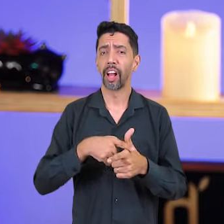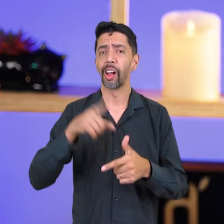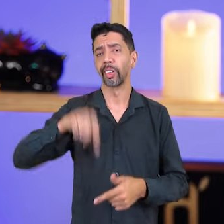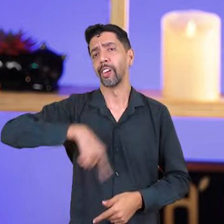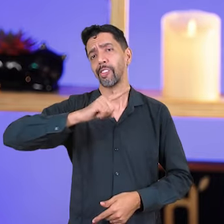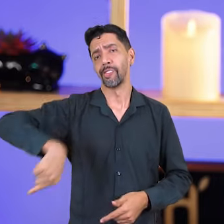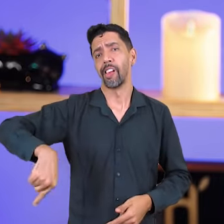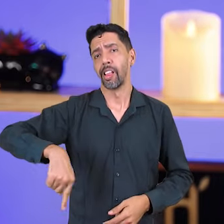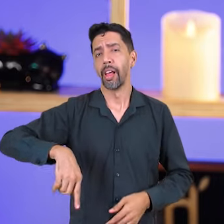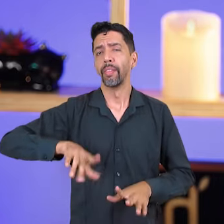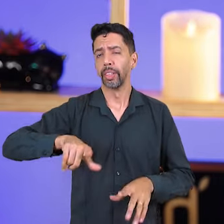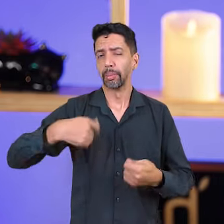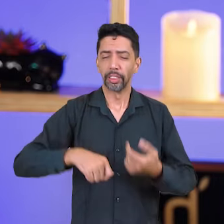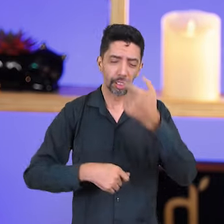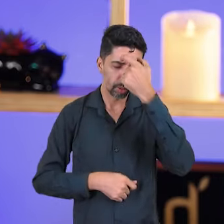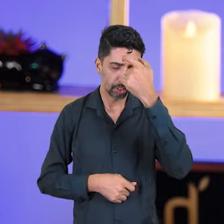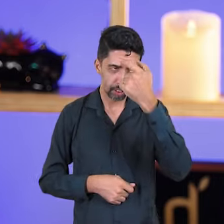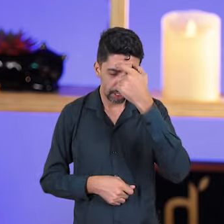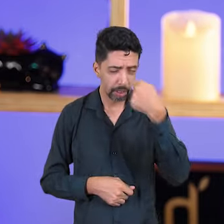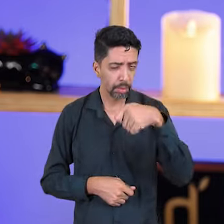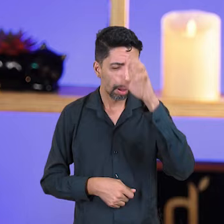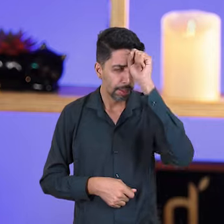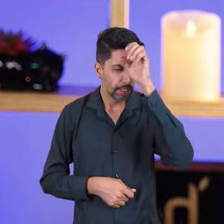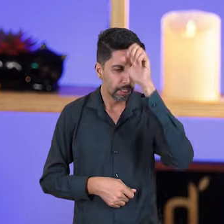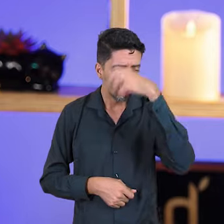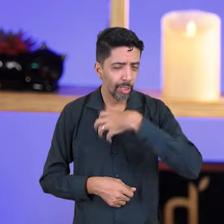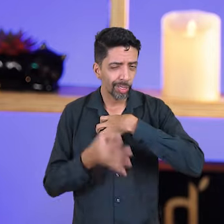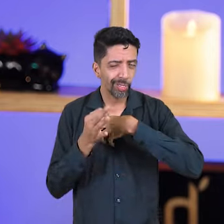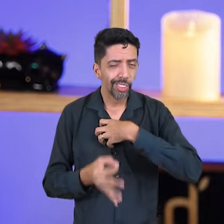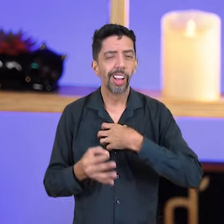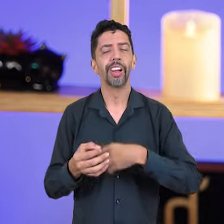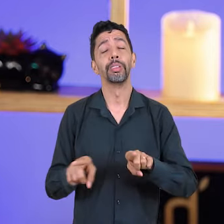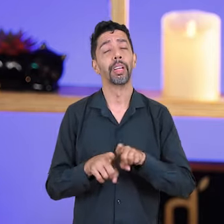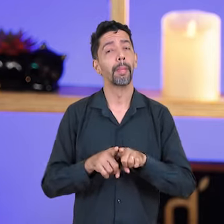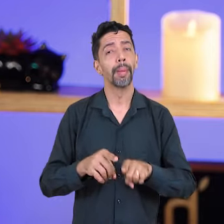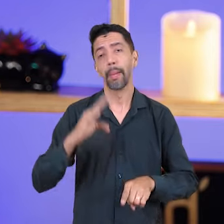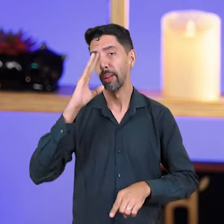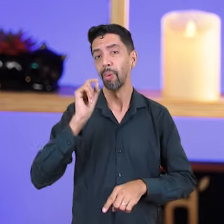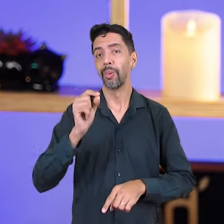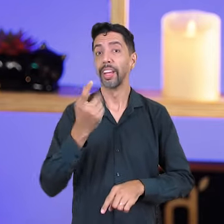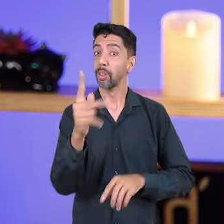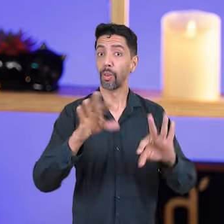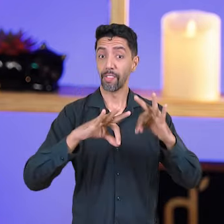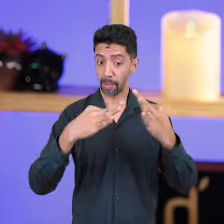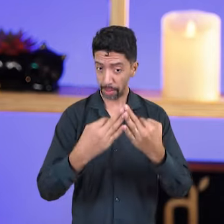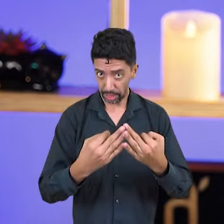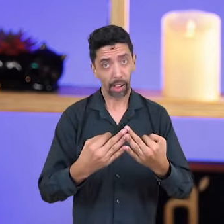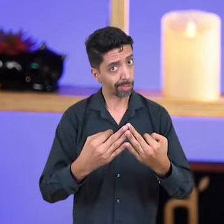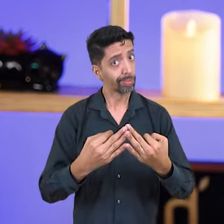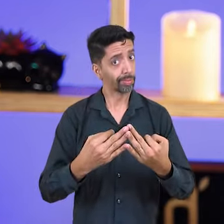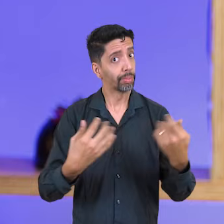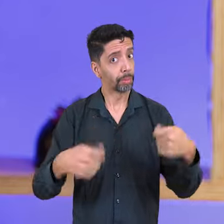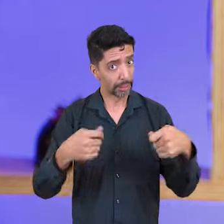você pode percorrer, mas precisa muito da sua consciência financeira, em especial, envolvimento